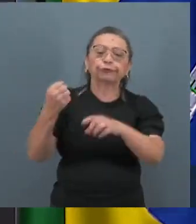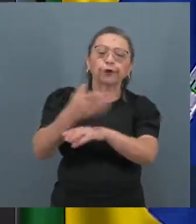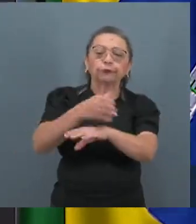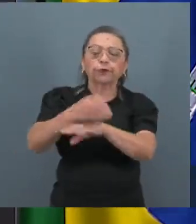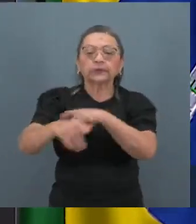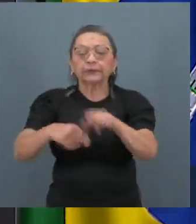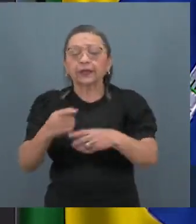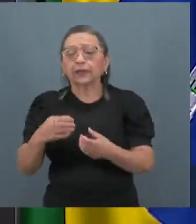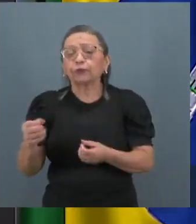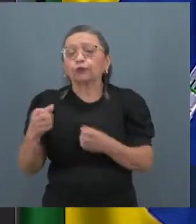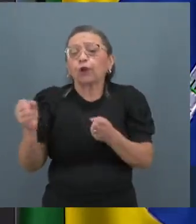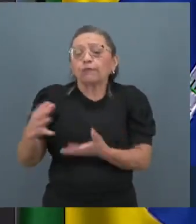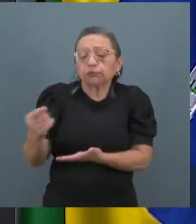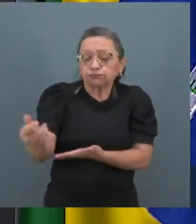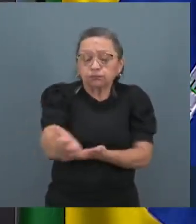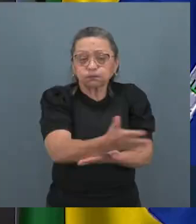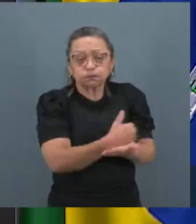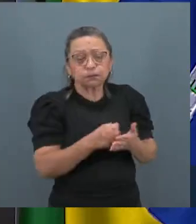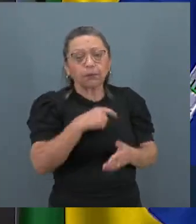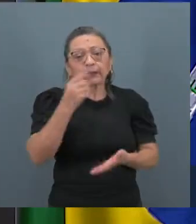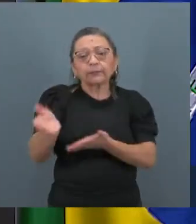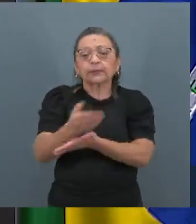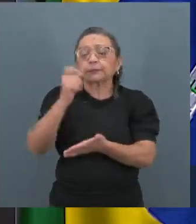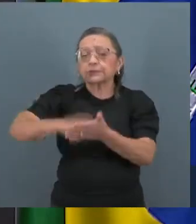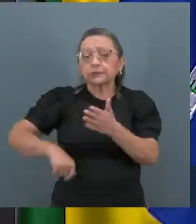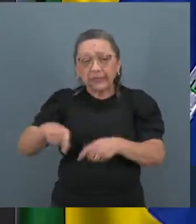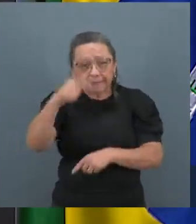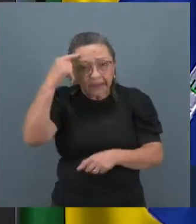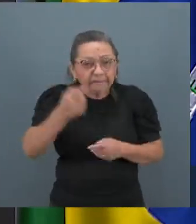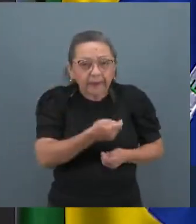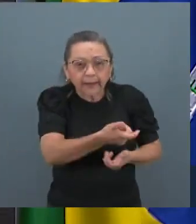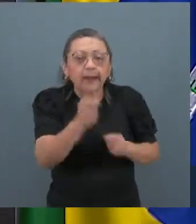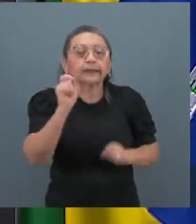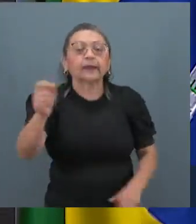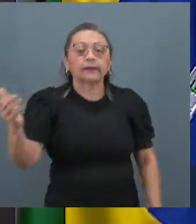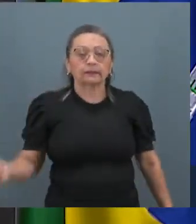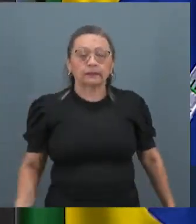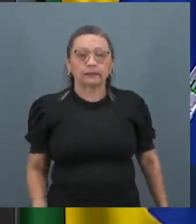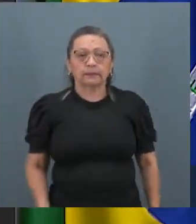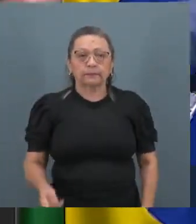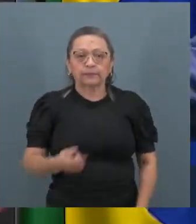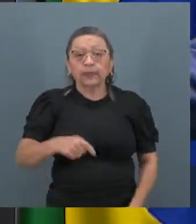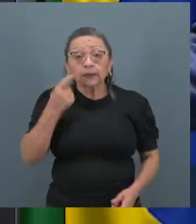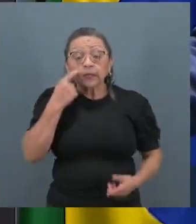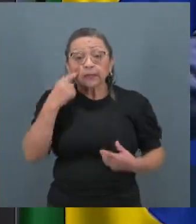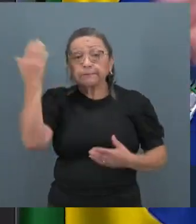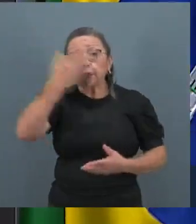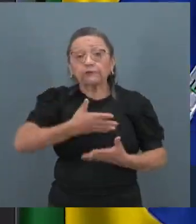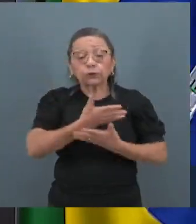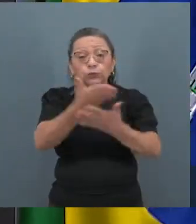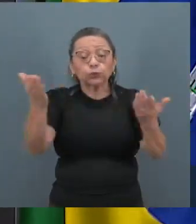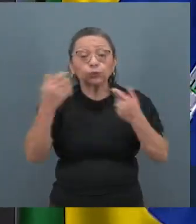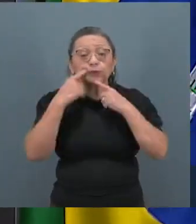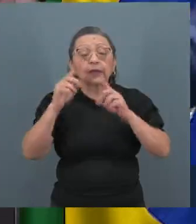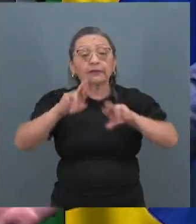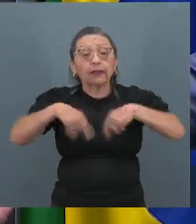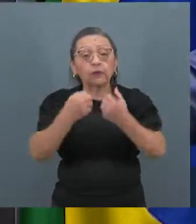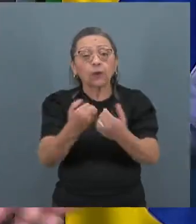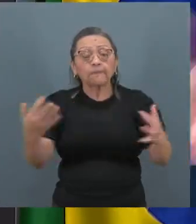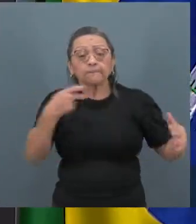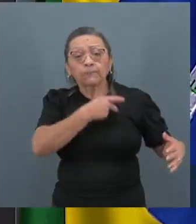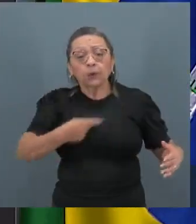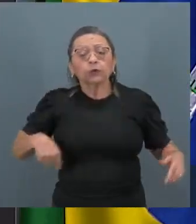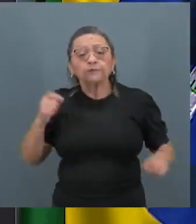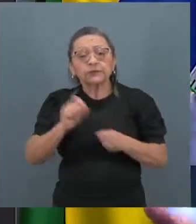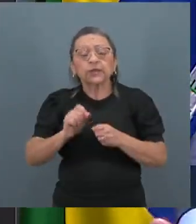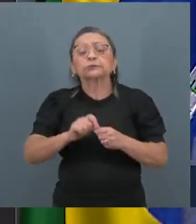novas receitas com a tributação. Vocês pensam que vão enganar a quem? Os dados estão aí, nas audiências públicas que nós